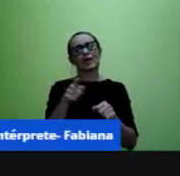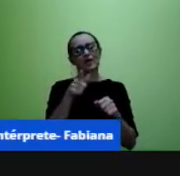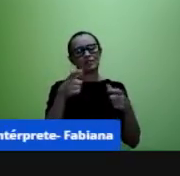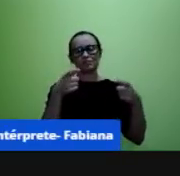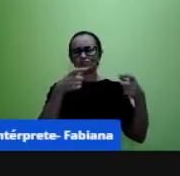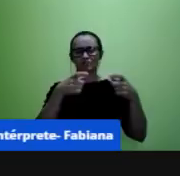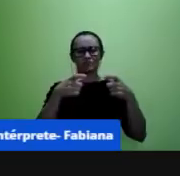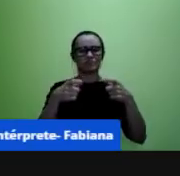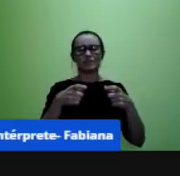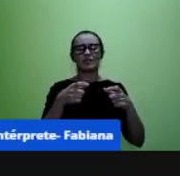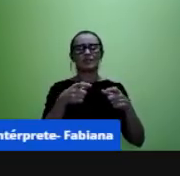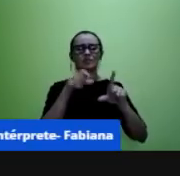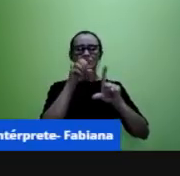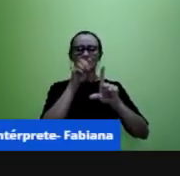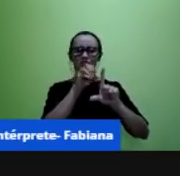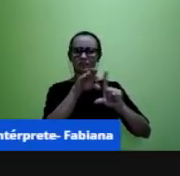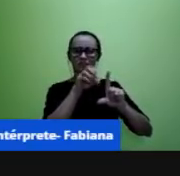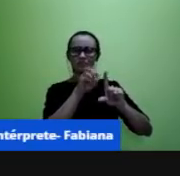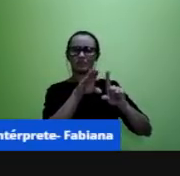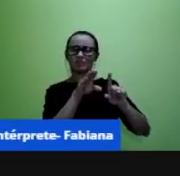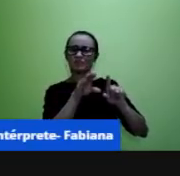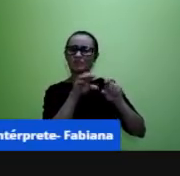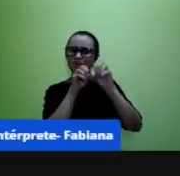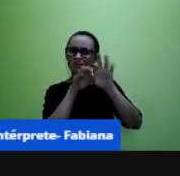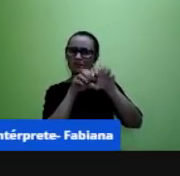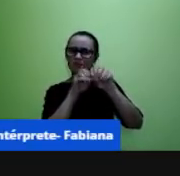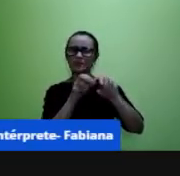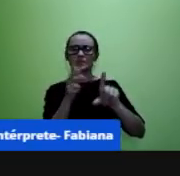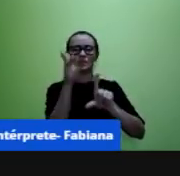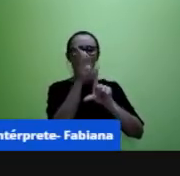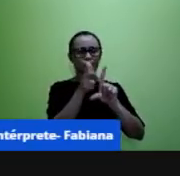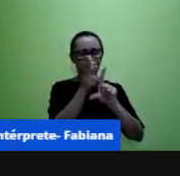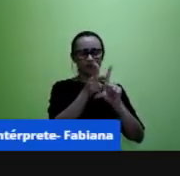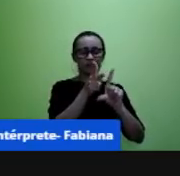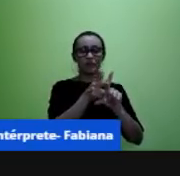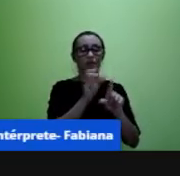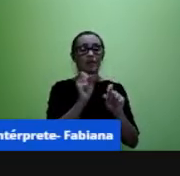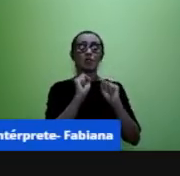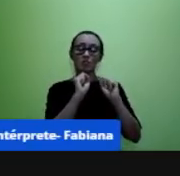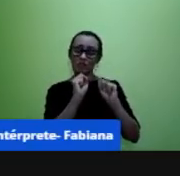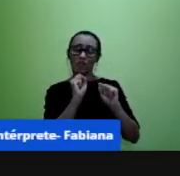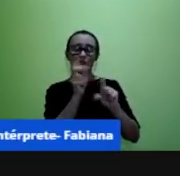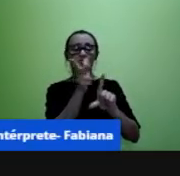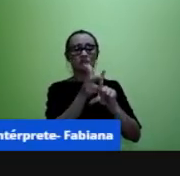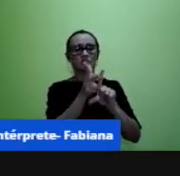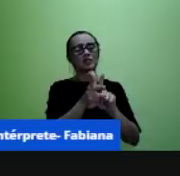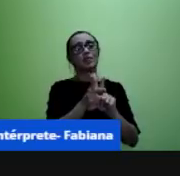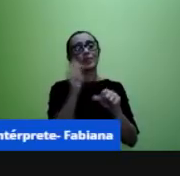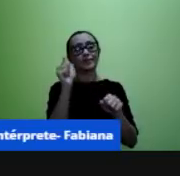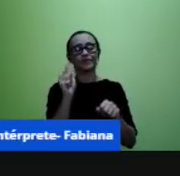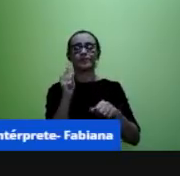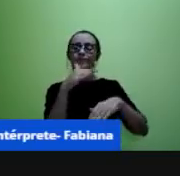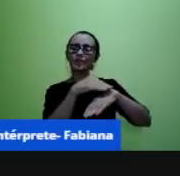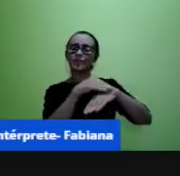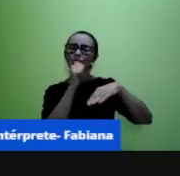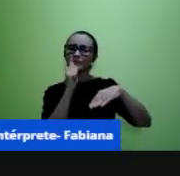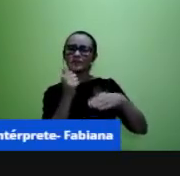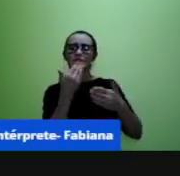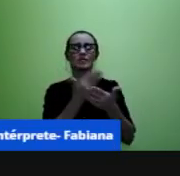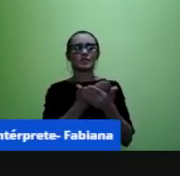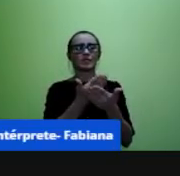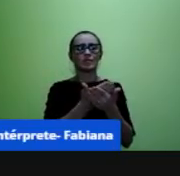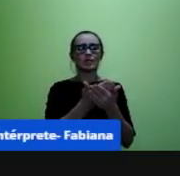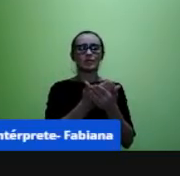um vídeo, né, chamando, né, avisando os alunos, olha, nós vamos começar a nossa aula, né? Depois, você